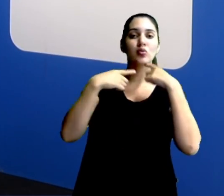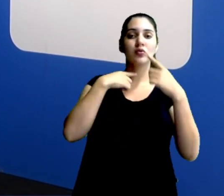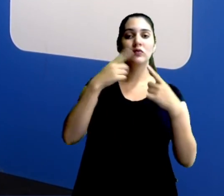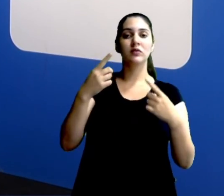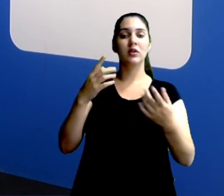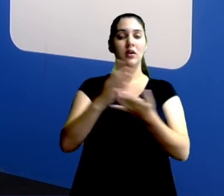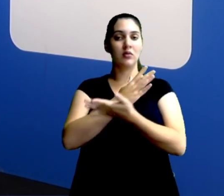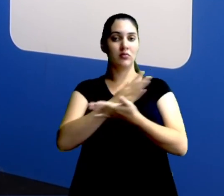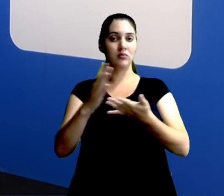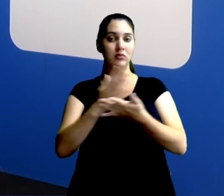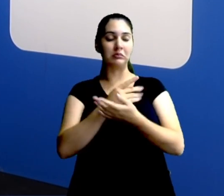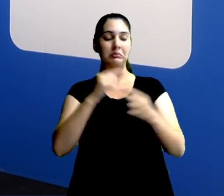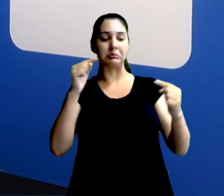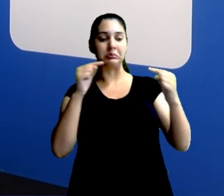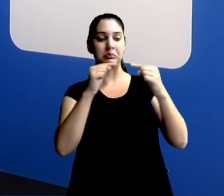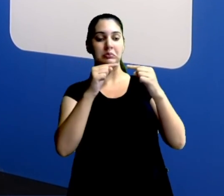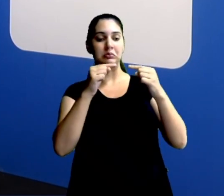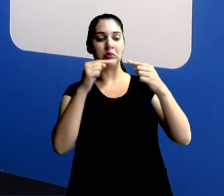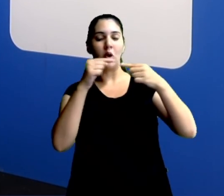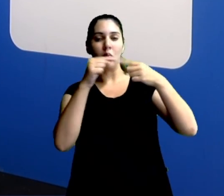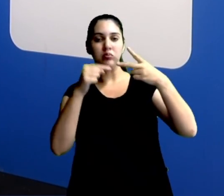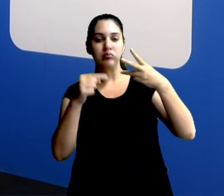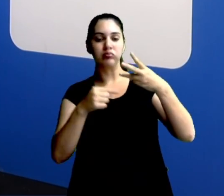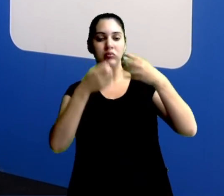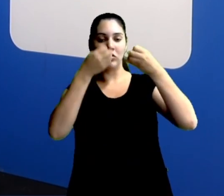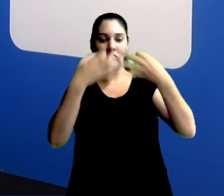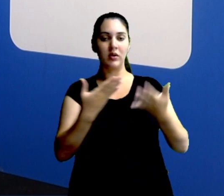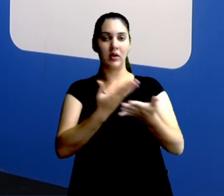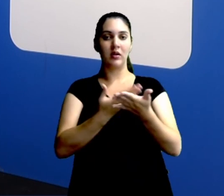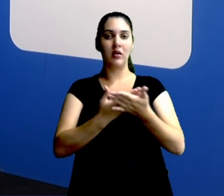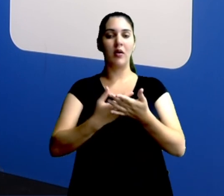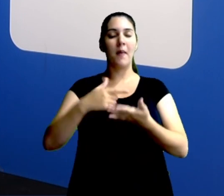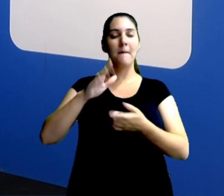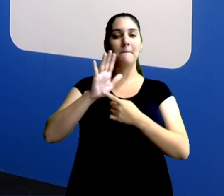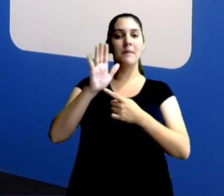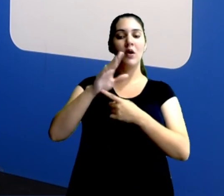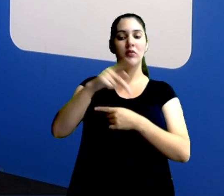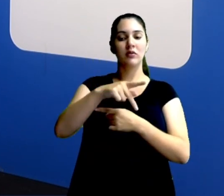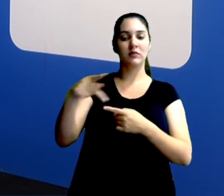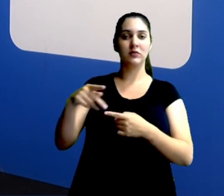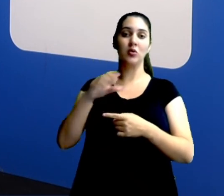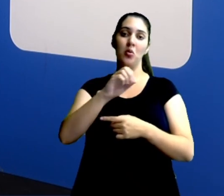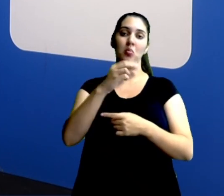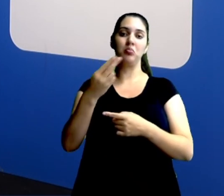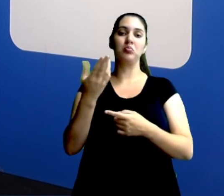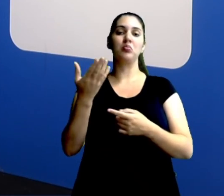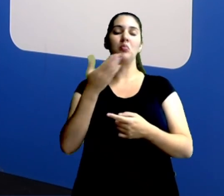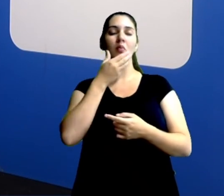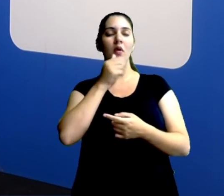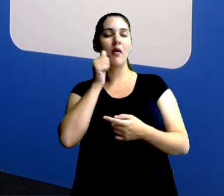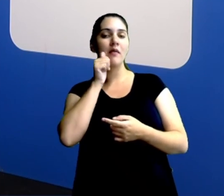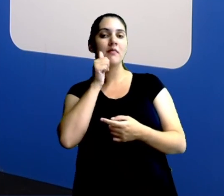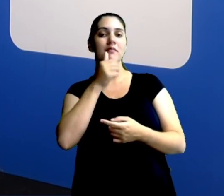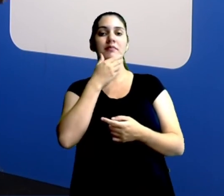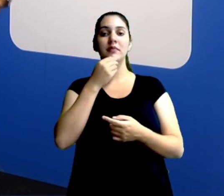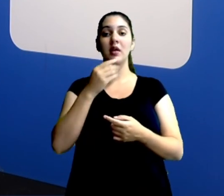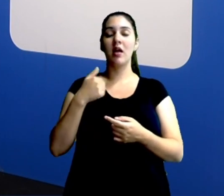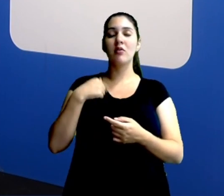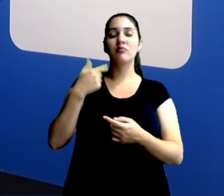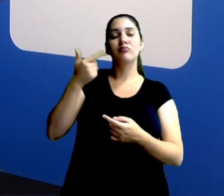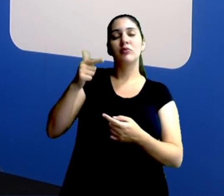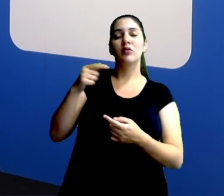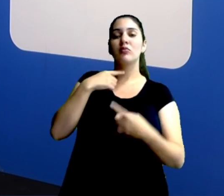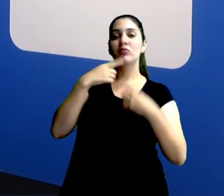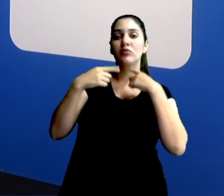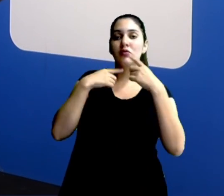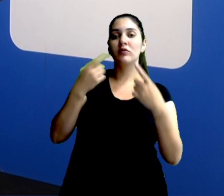a respeito de algum ponto que aqui foi falado na aula, leve essa dúvida até o seu professor, até a sua professora, porque eu não tenho dúvida que ele ou